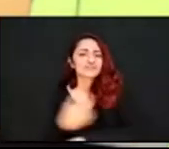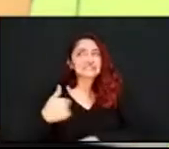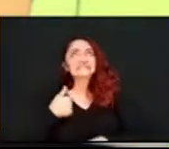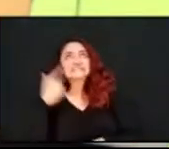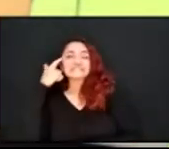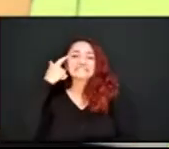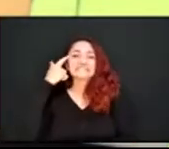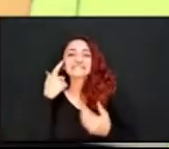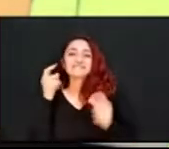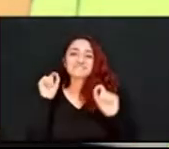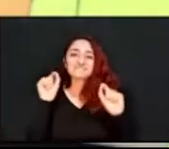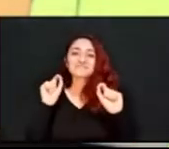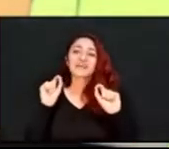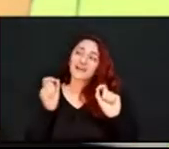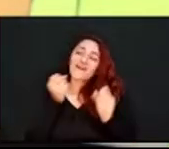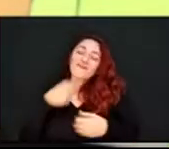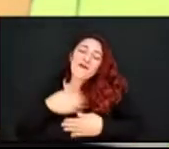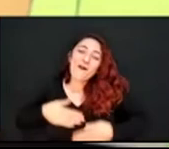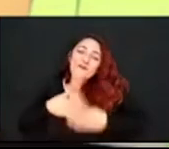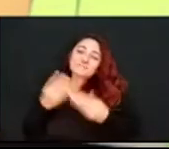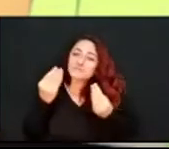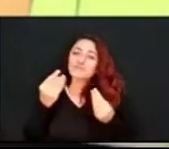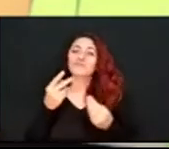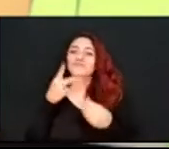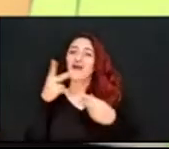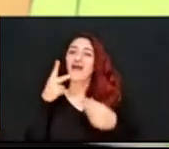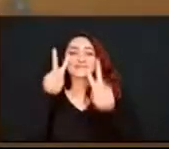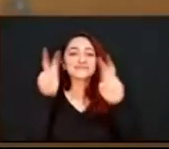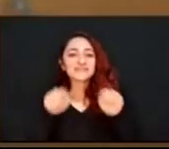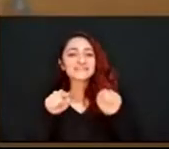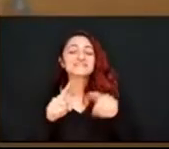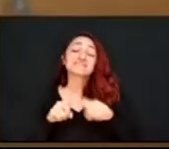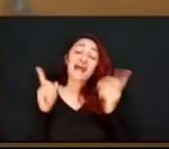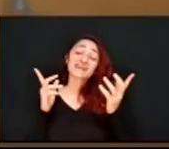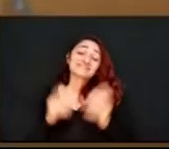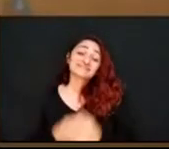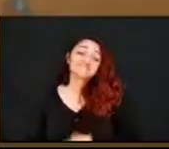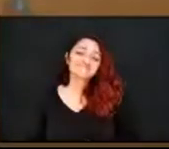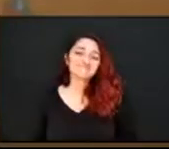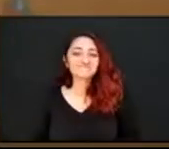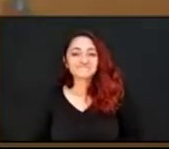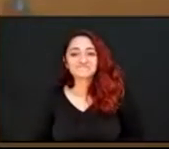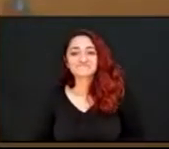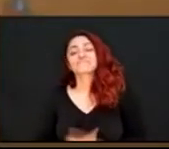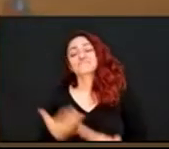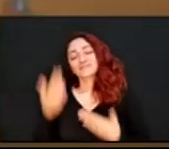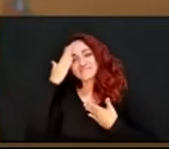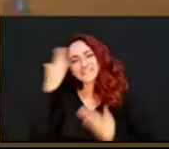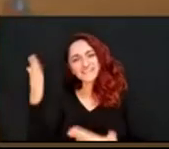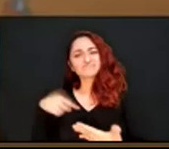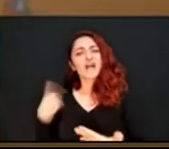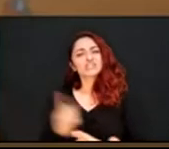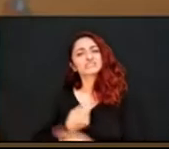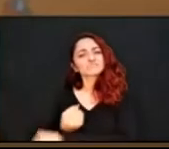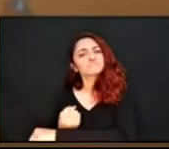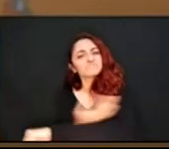gosto muito de falar disso né e Enfim legal obrigado a gente se emociona e e não